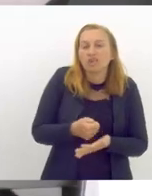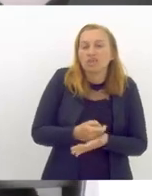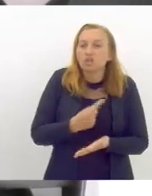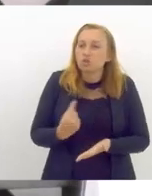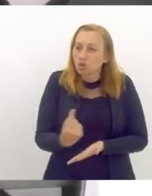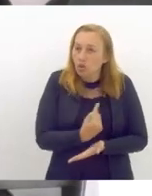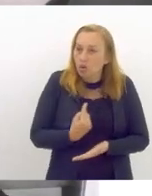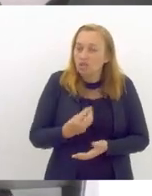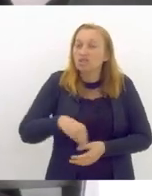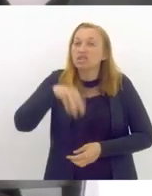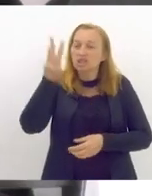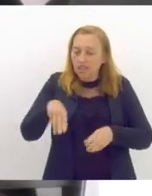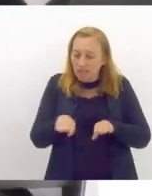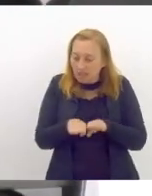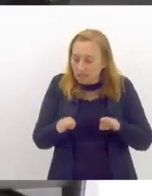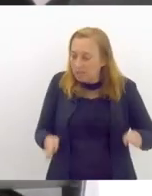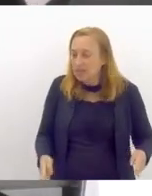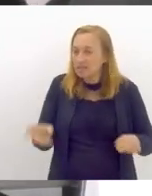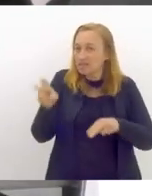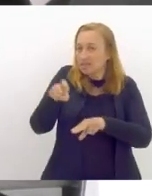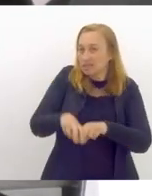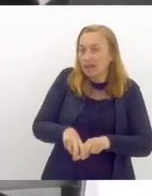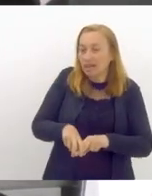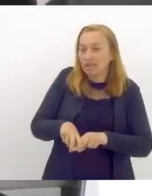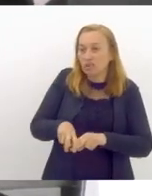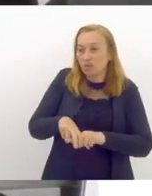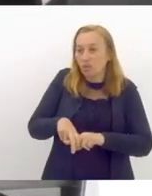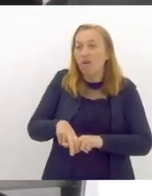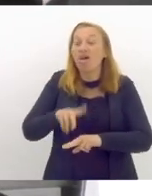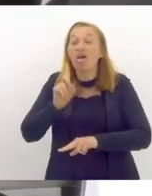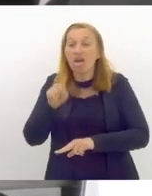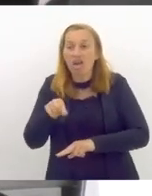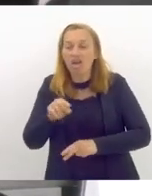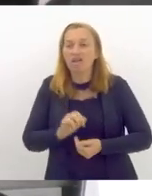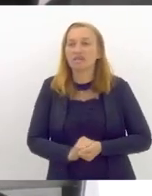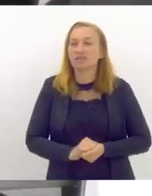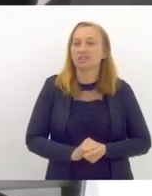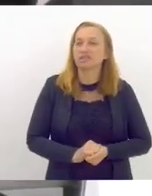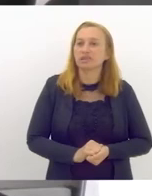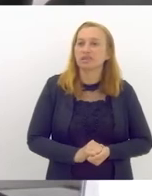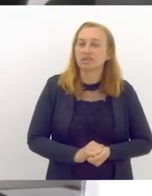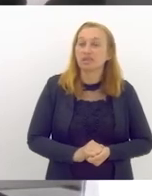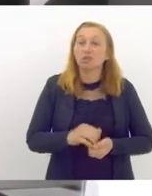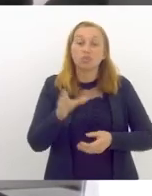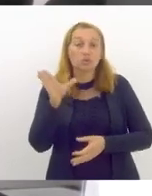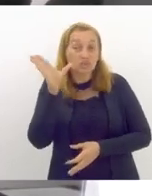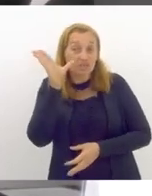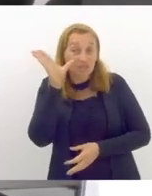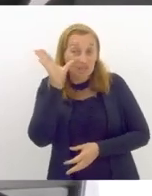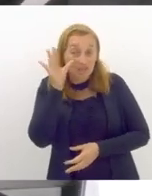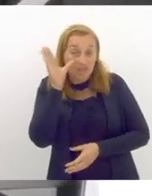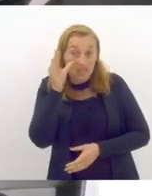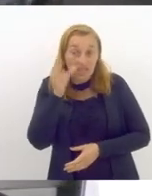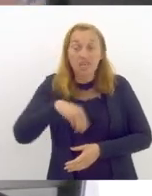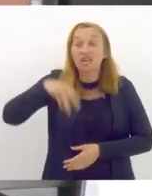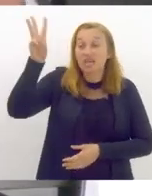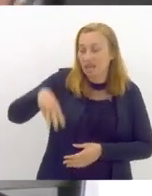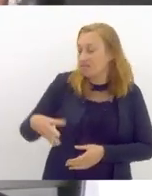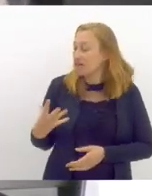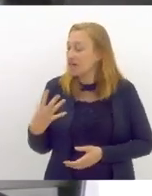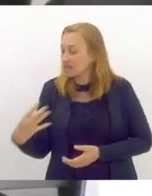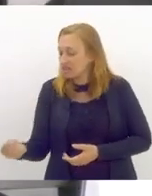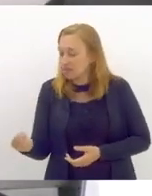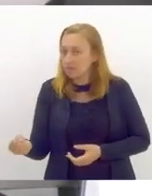nossa de quem tá nessa mesa aqui era colocar os interessados quem vai receber